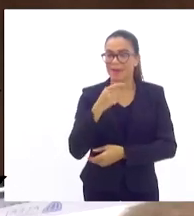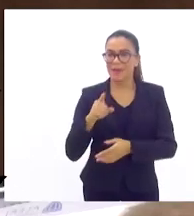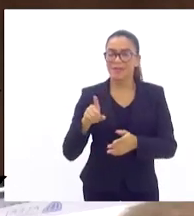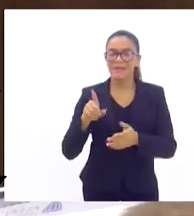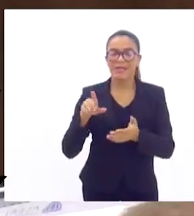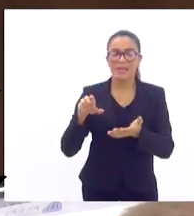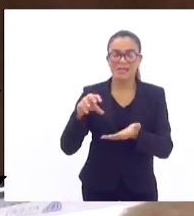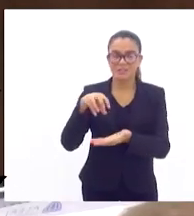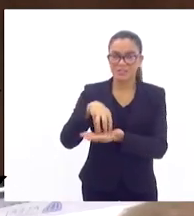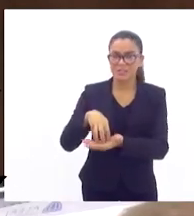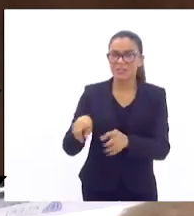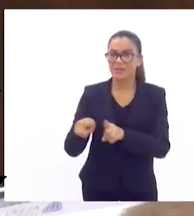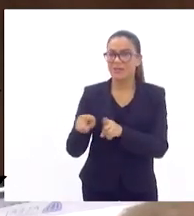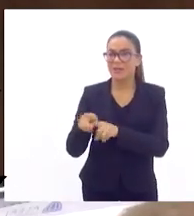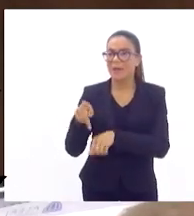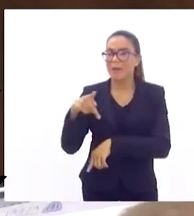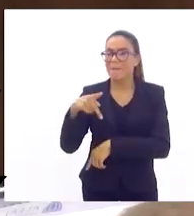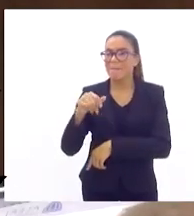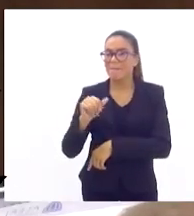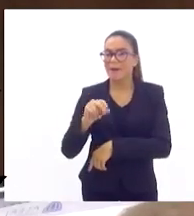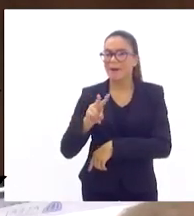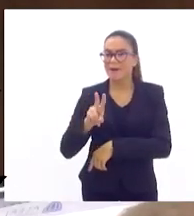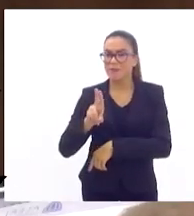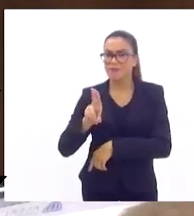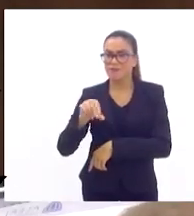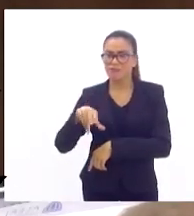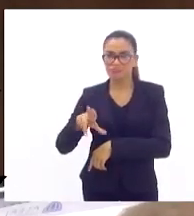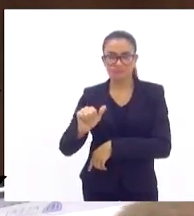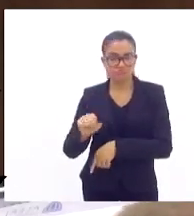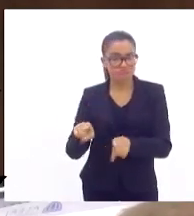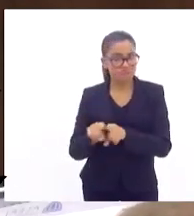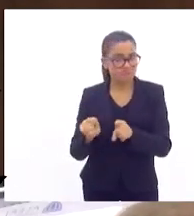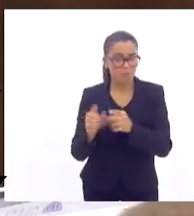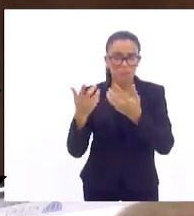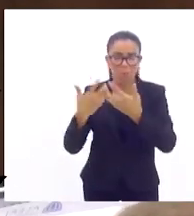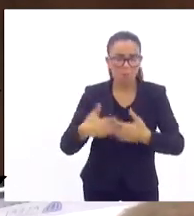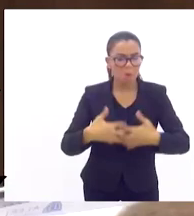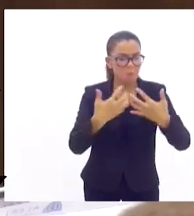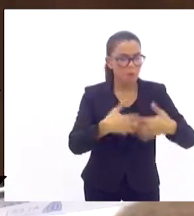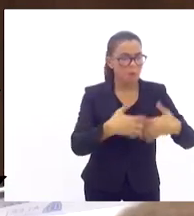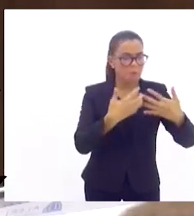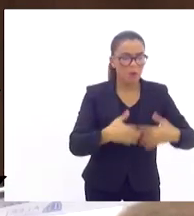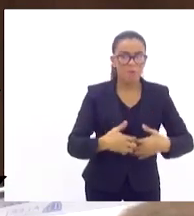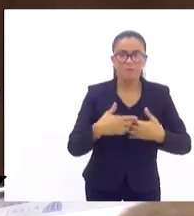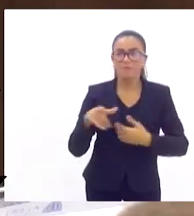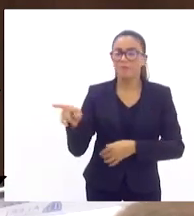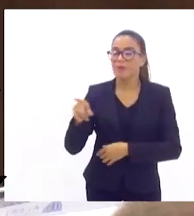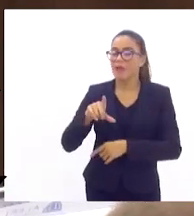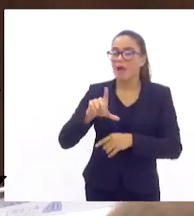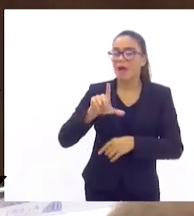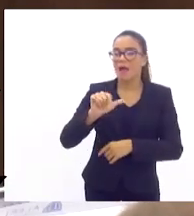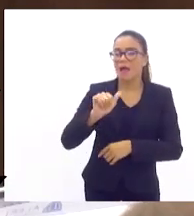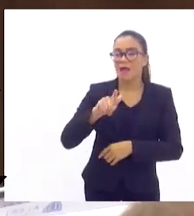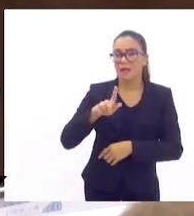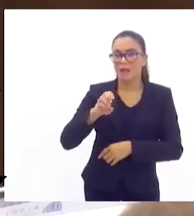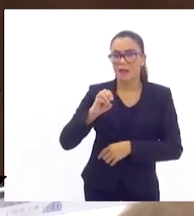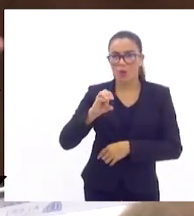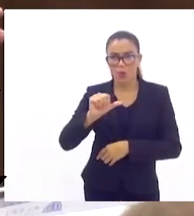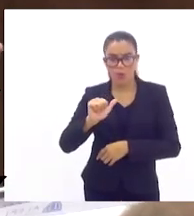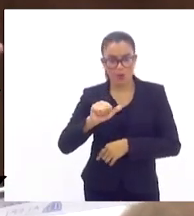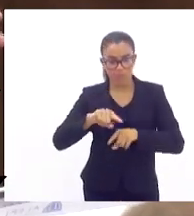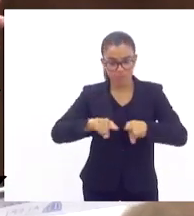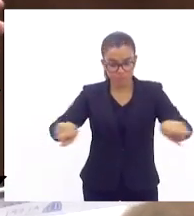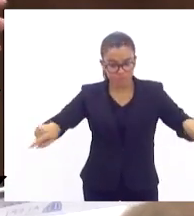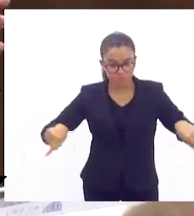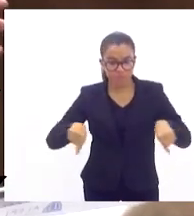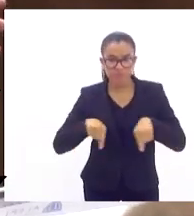todas elas estão praticamente recuperadas. Estamos avançando muito na questão de esgoto. Lagoa Rodrigo de Freitas. Alguém passa na